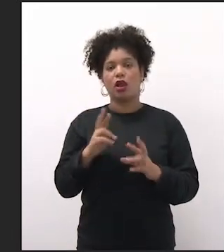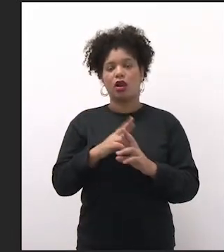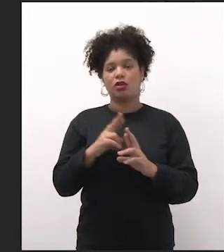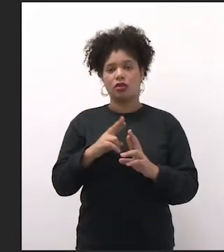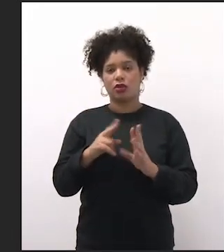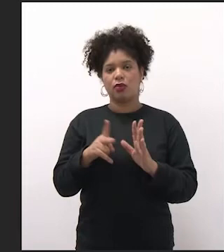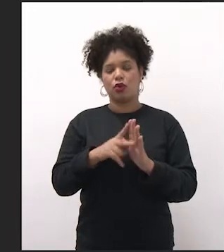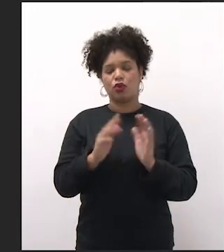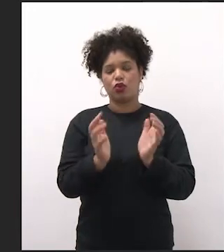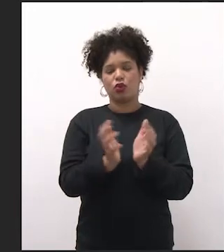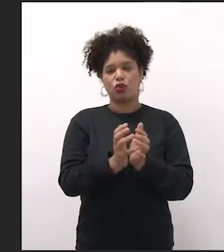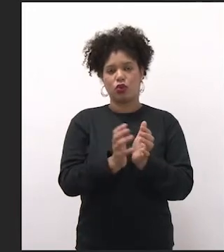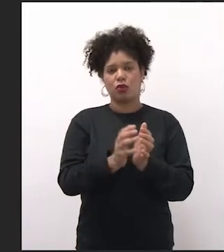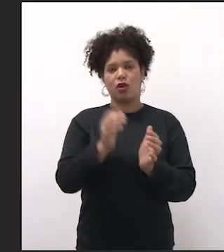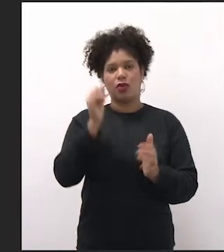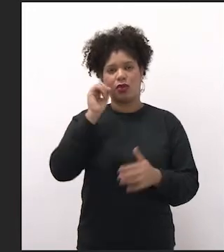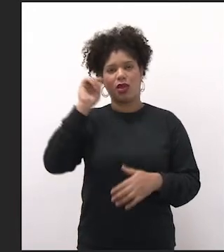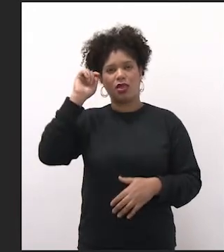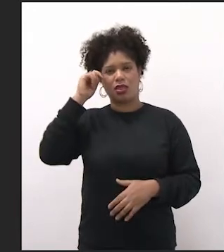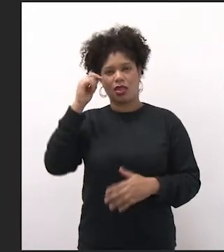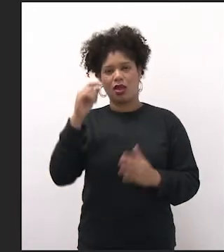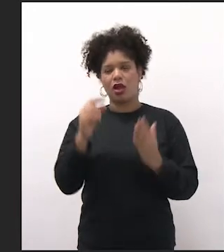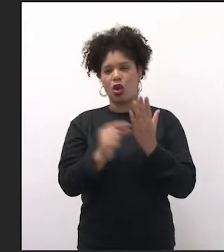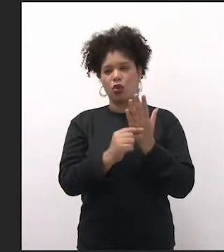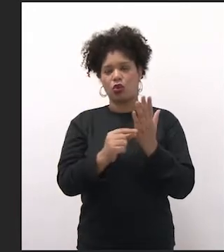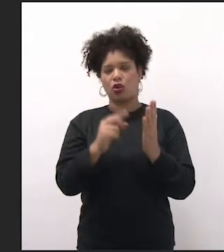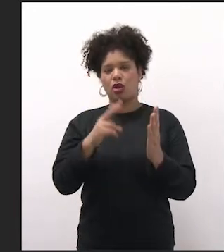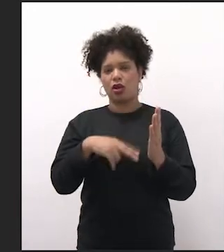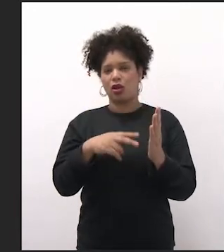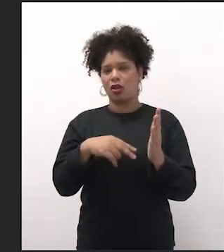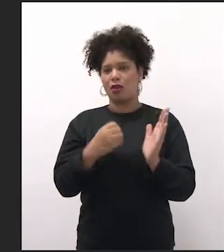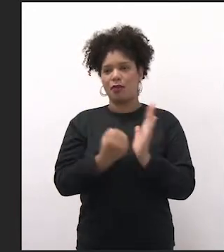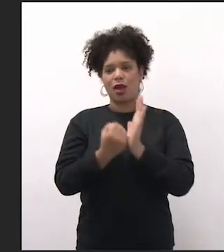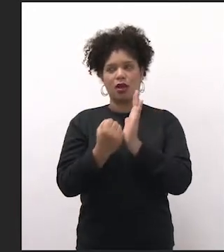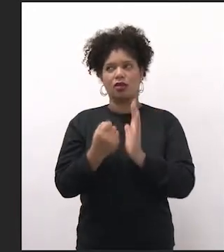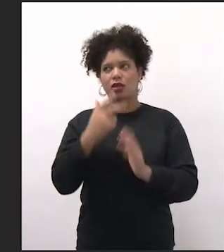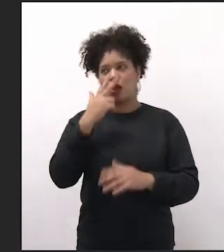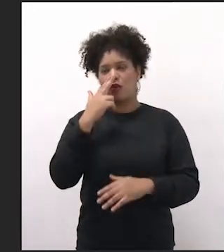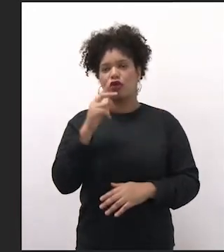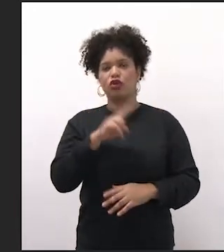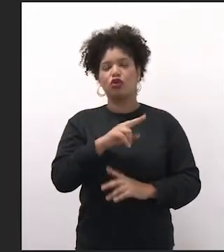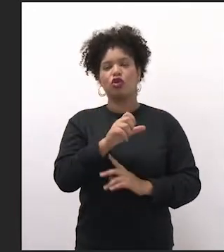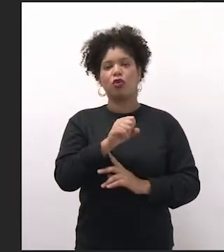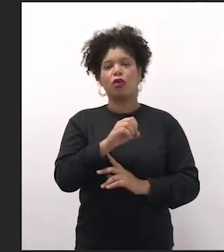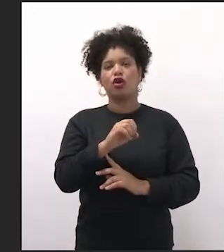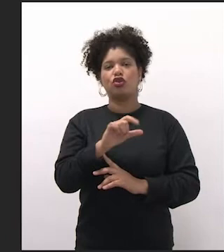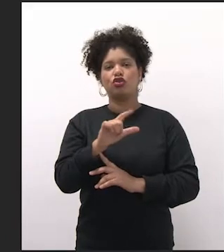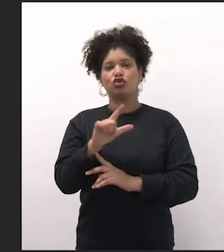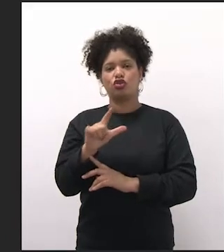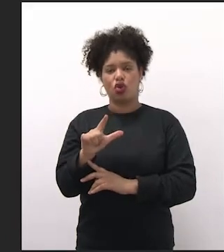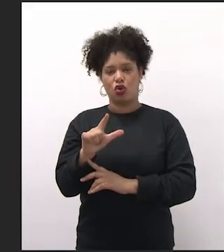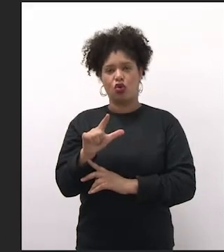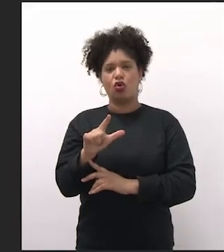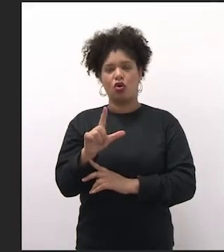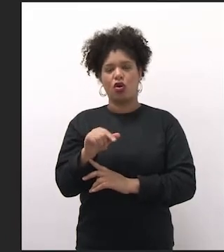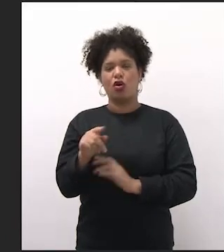Pretas, para mim, a leitura mais marcante foi do livro O Sol dos Dias,